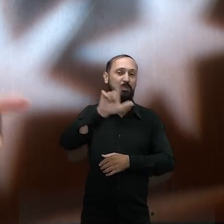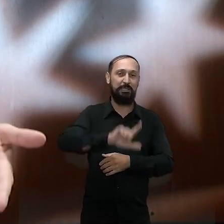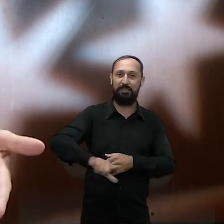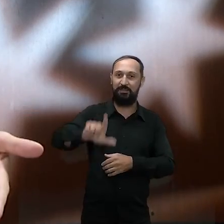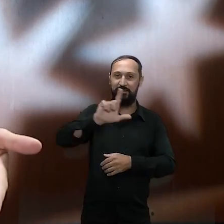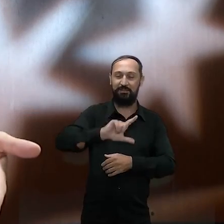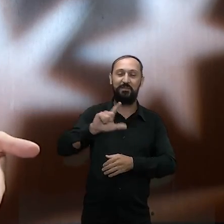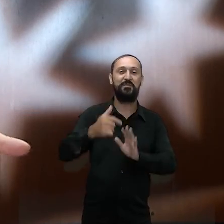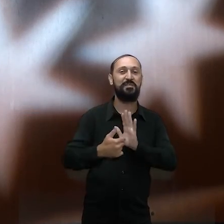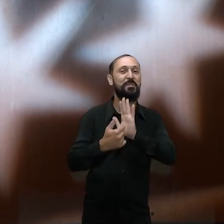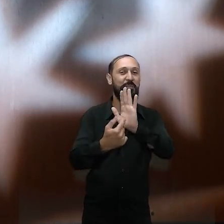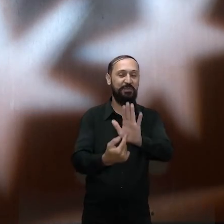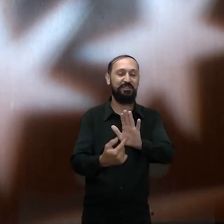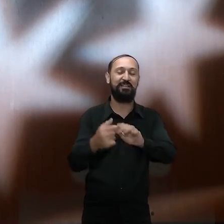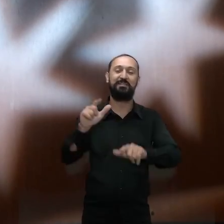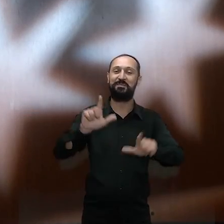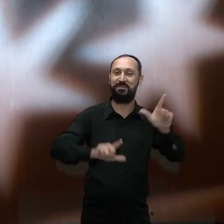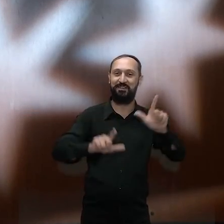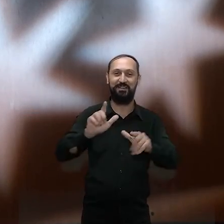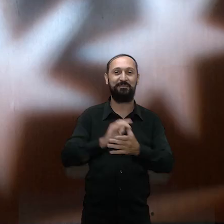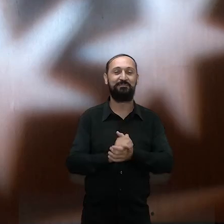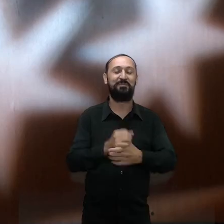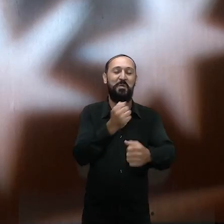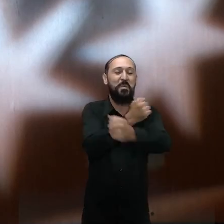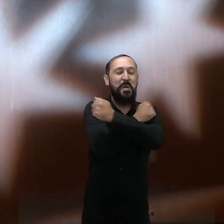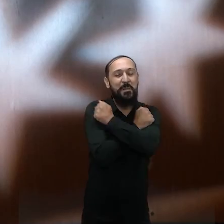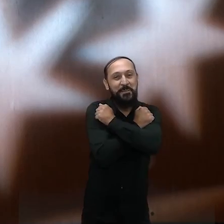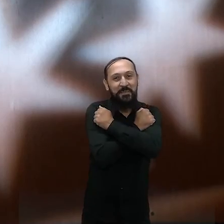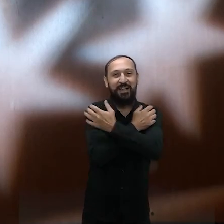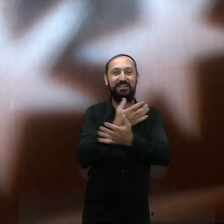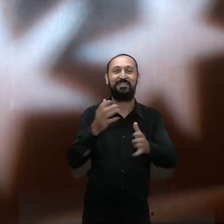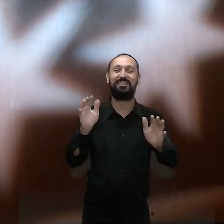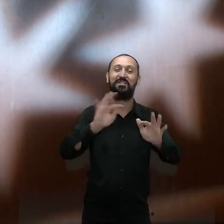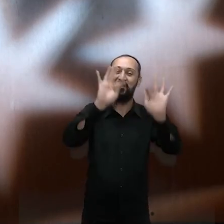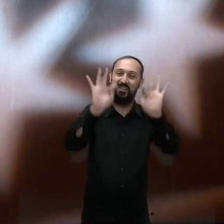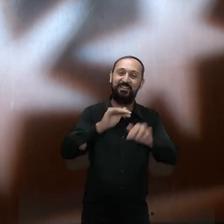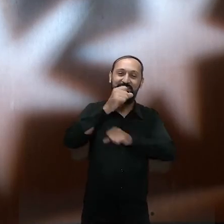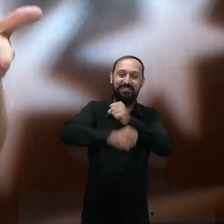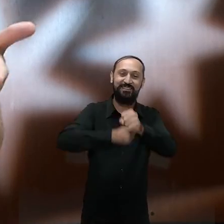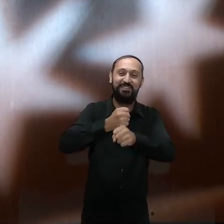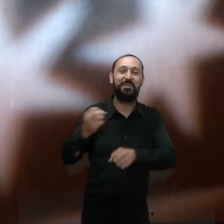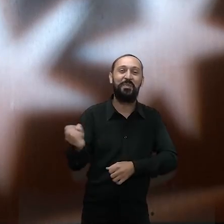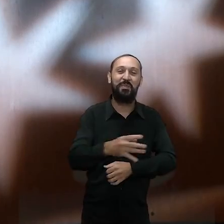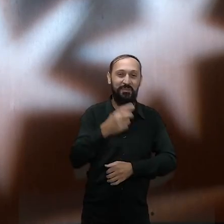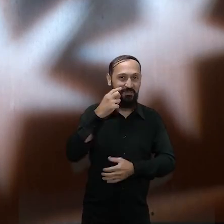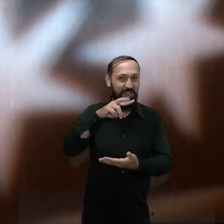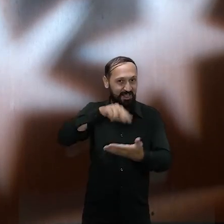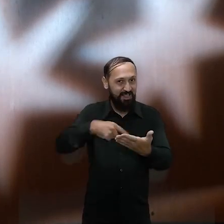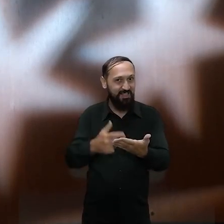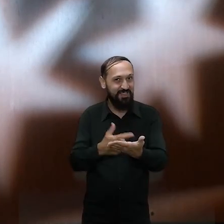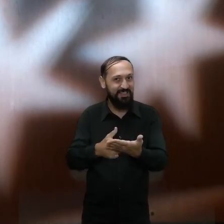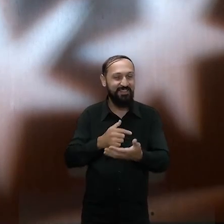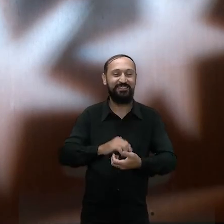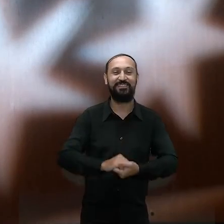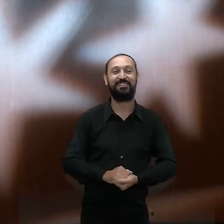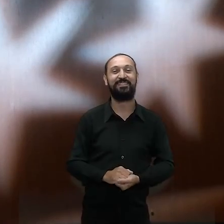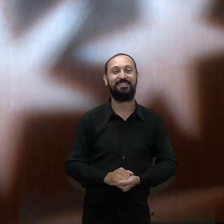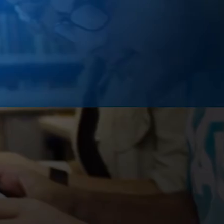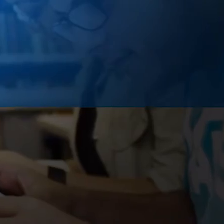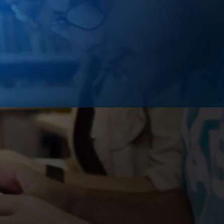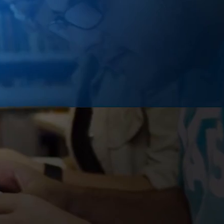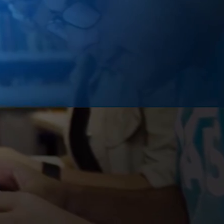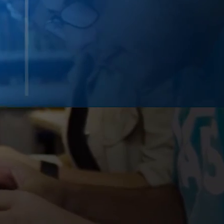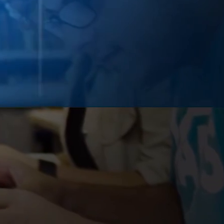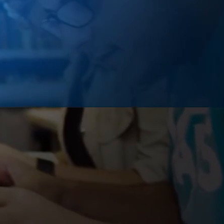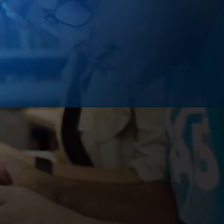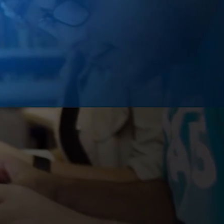legal envolvendo a literatura vai ser mostrada no programa. Um grande abraço e um feliz ano novo. Leia um livro.